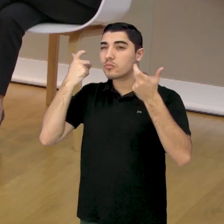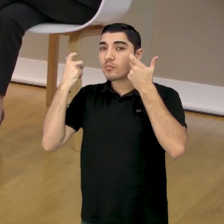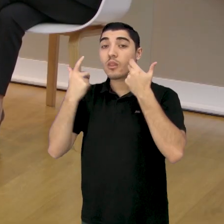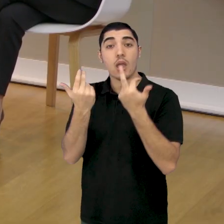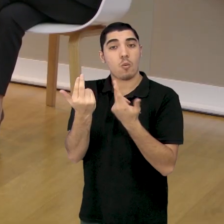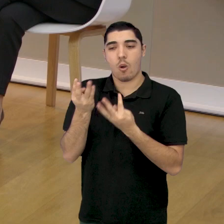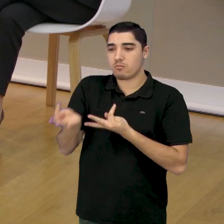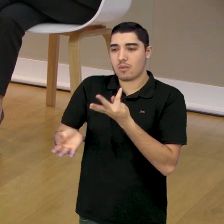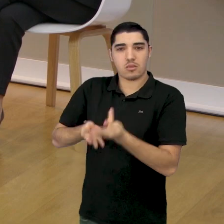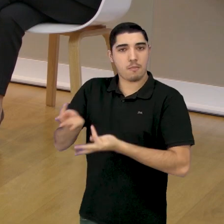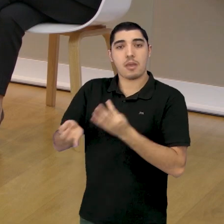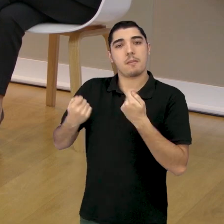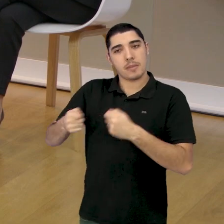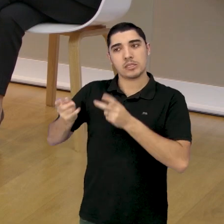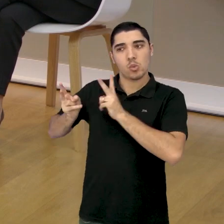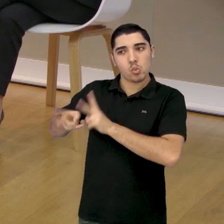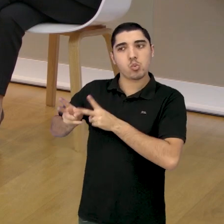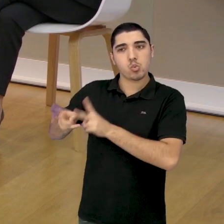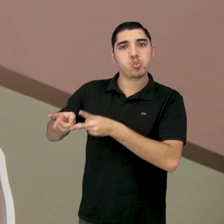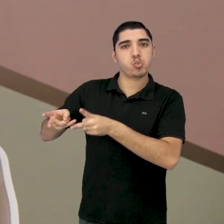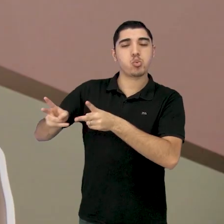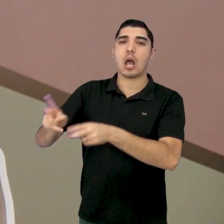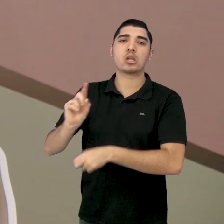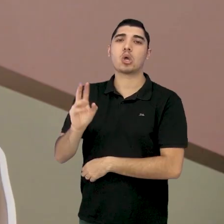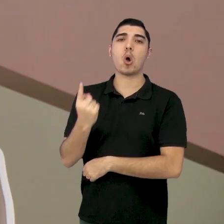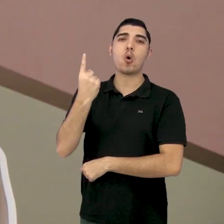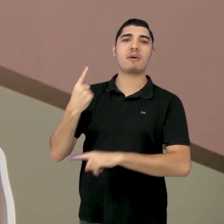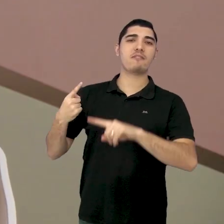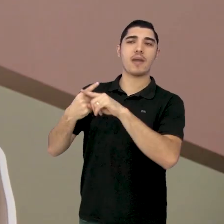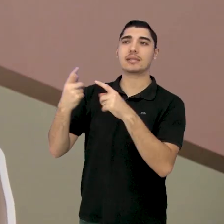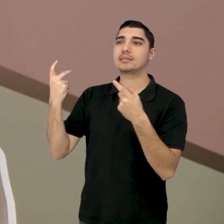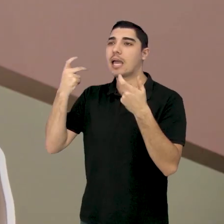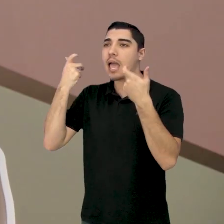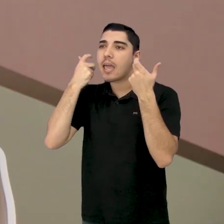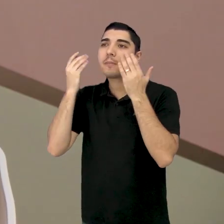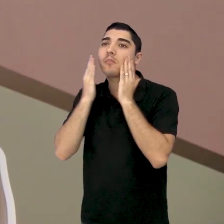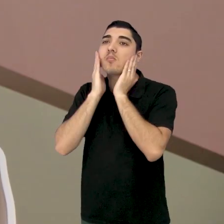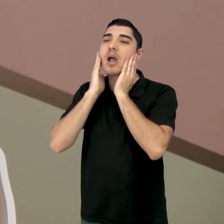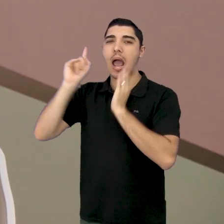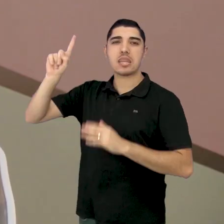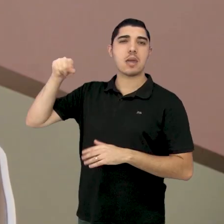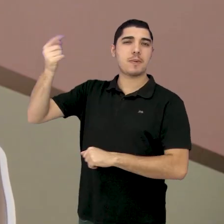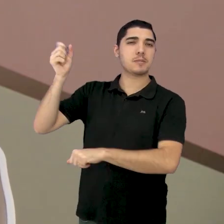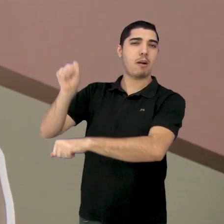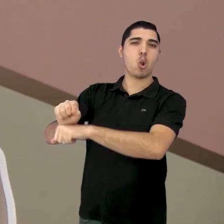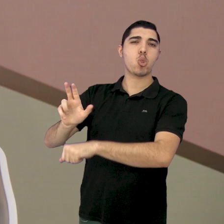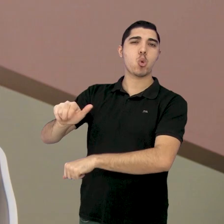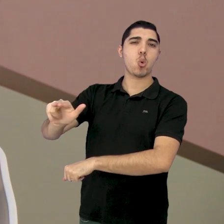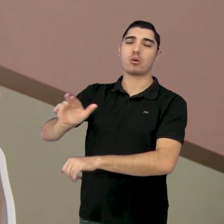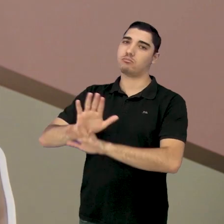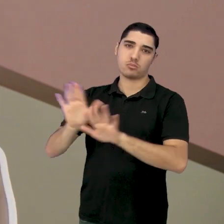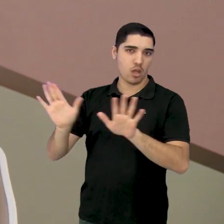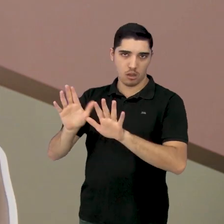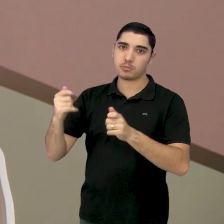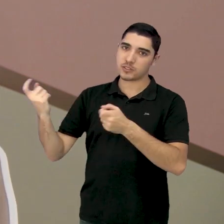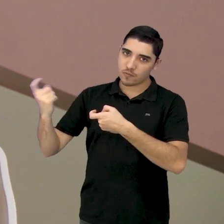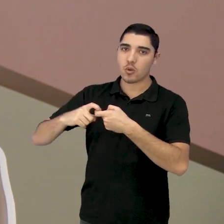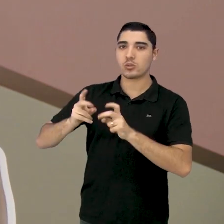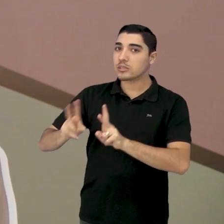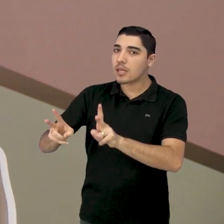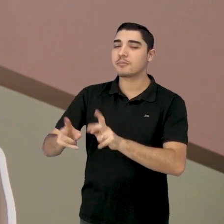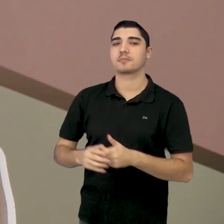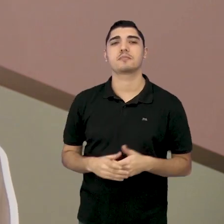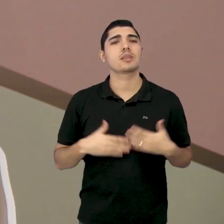muito importante. E ter a aplicação de Botox como um tratamento, então ele precisa de uma continuidade, né? Não aplicar uma vez e nunca mais voltar. Então